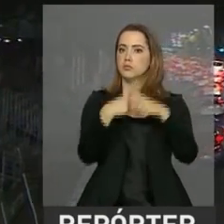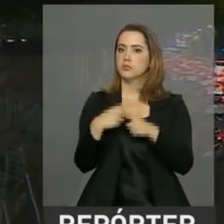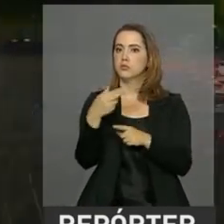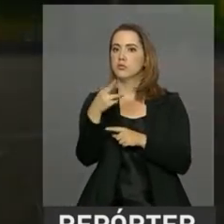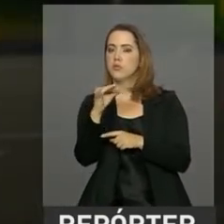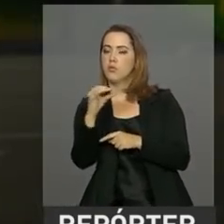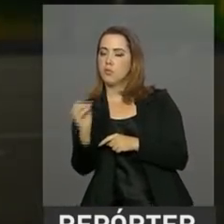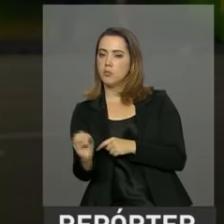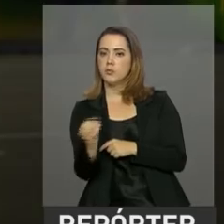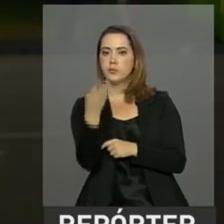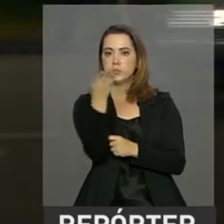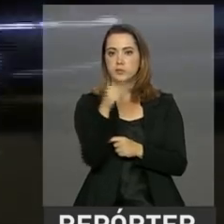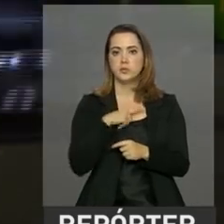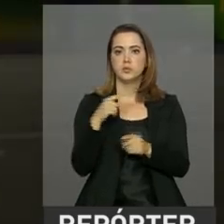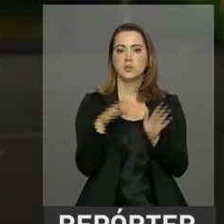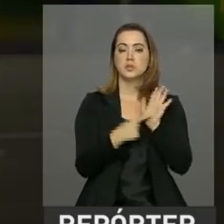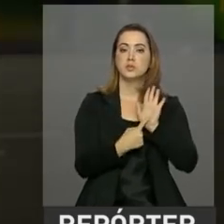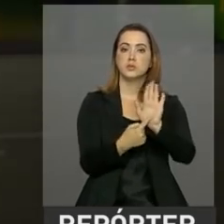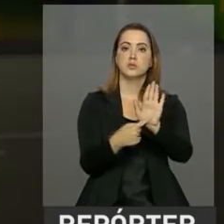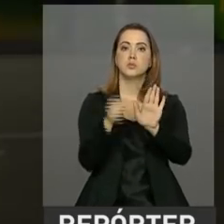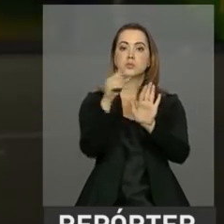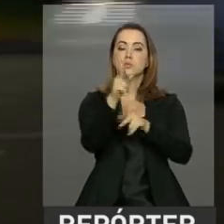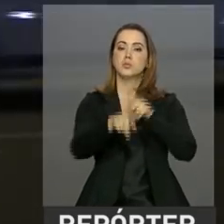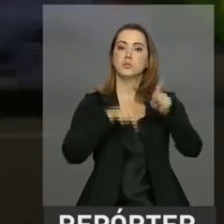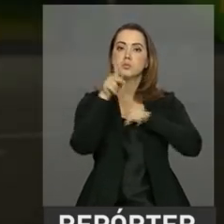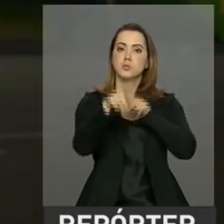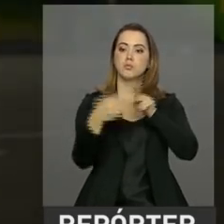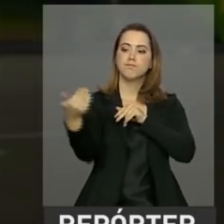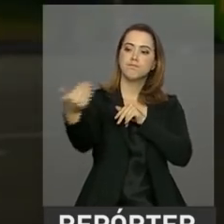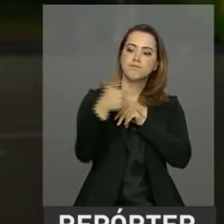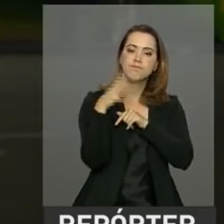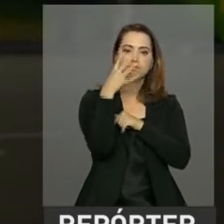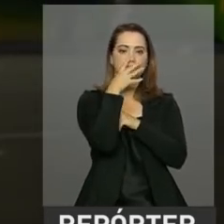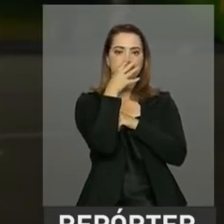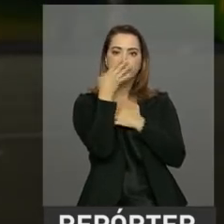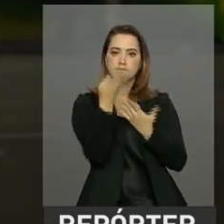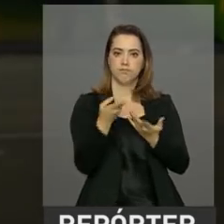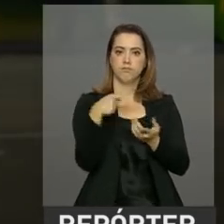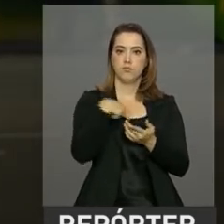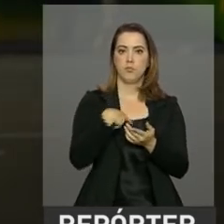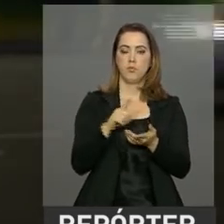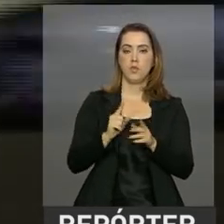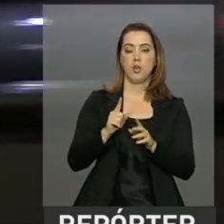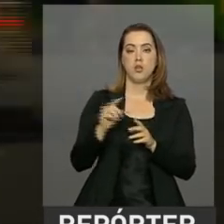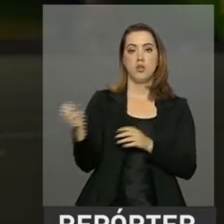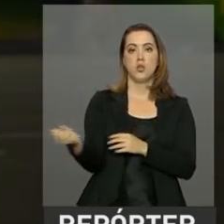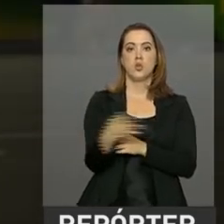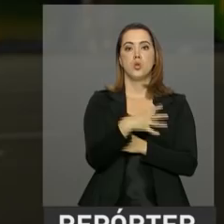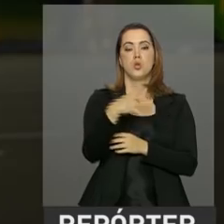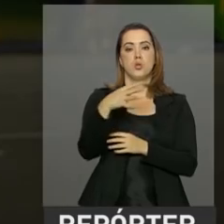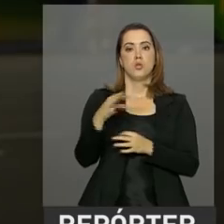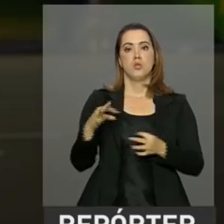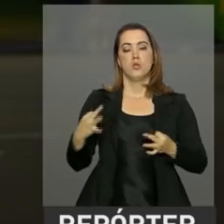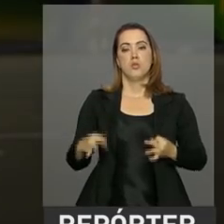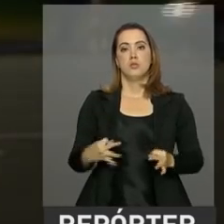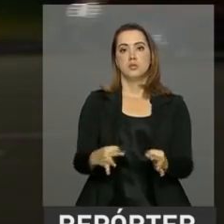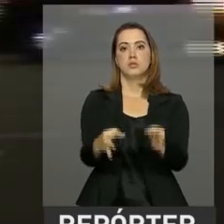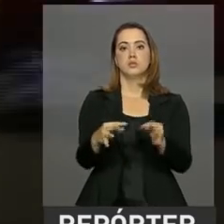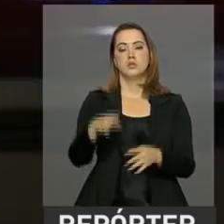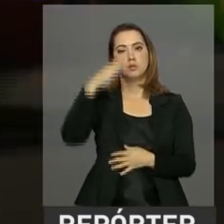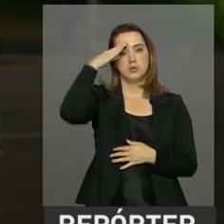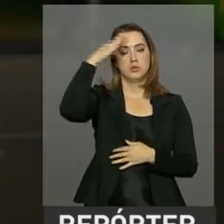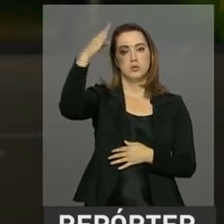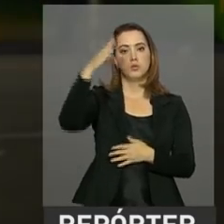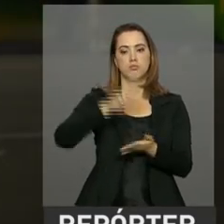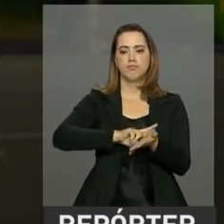Janeiro. Também vão ser apresentados para a população que vir aqui à esplanada equipamentos militares do Exército, da